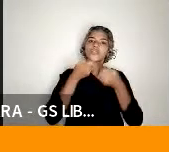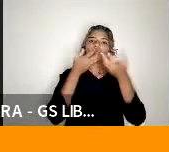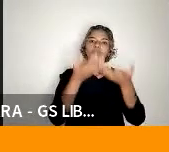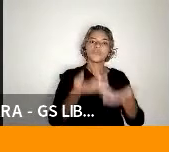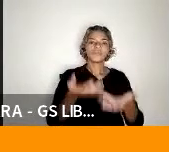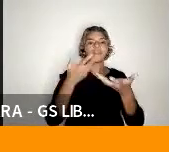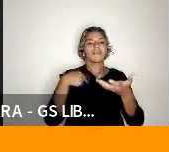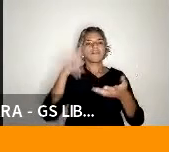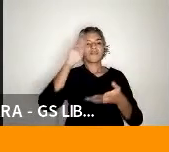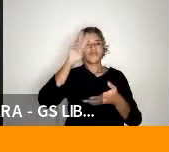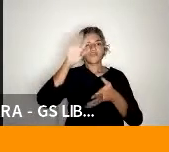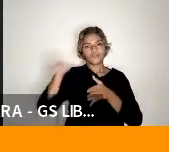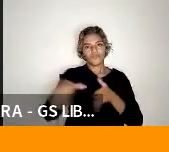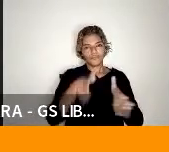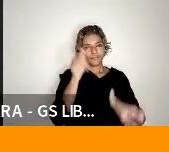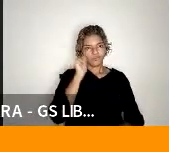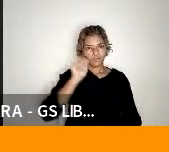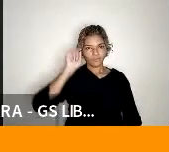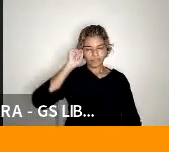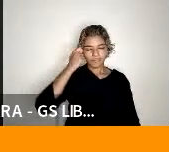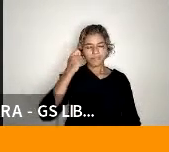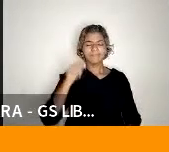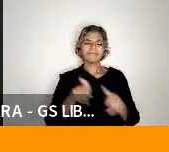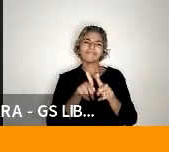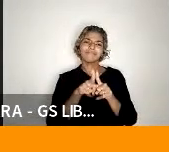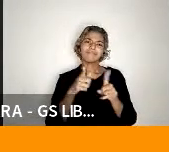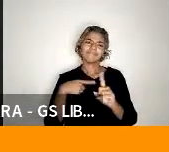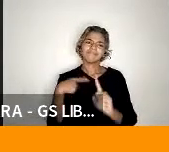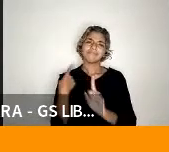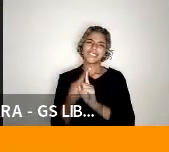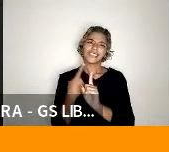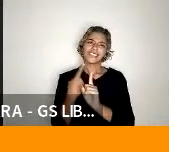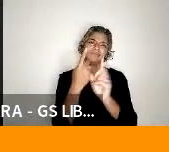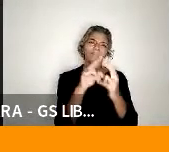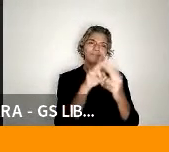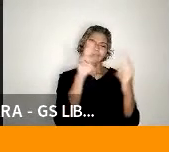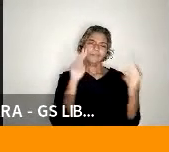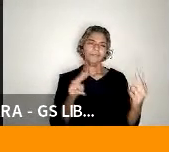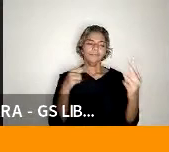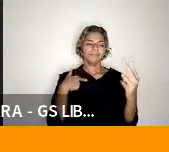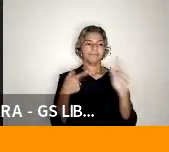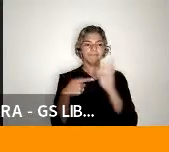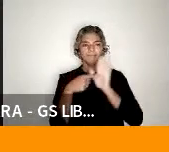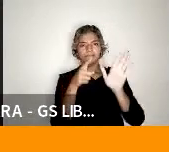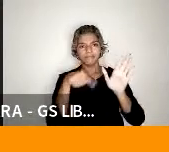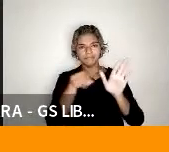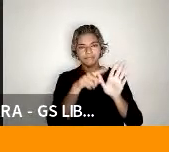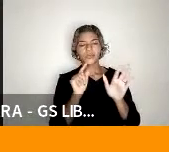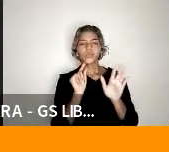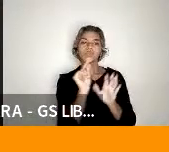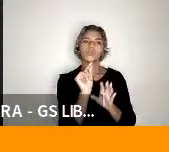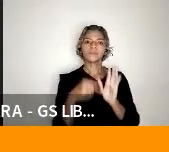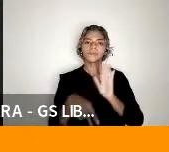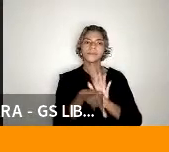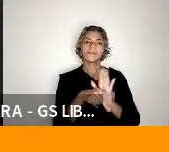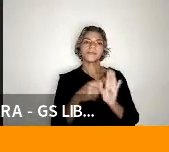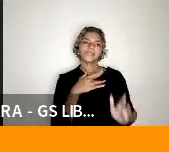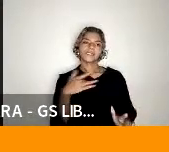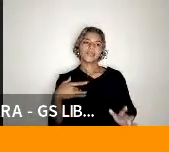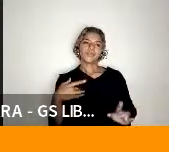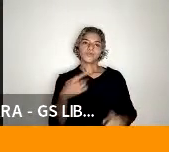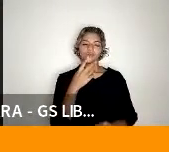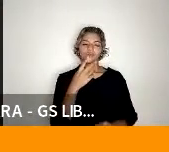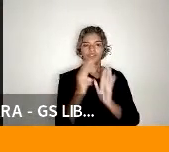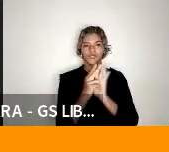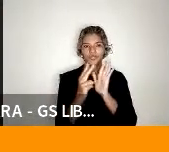né? A gente tem uma série de encontros virtuais, eu destaquei aqui o que pautou a saúde indígena em tempos de pandemia, realizado